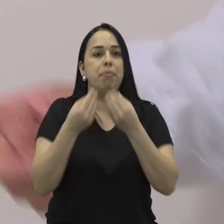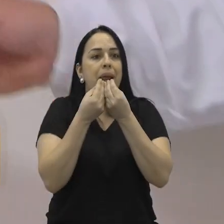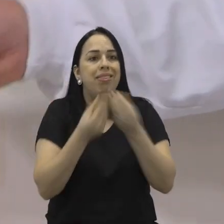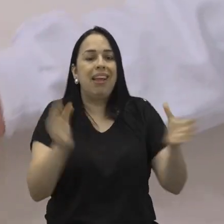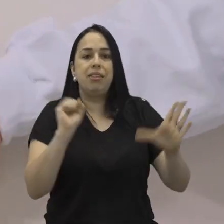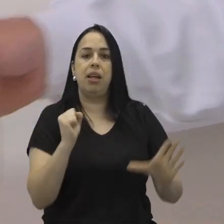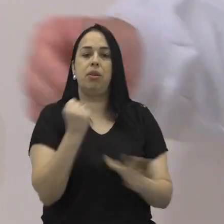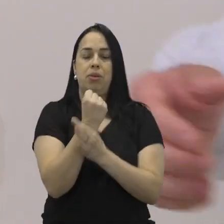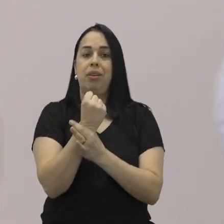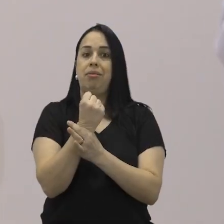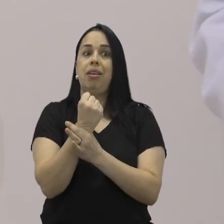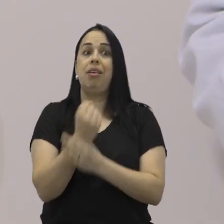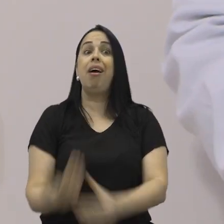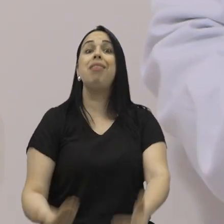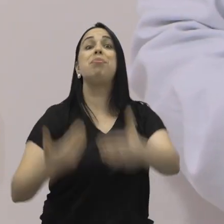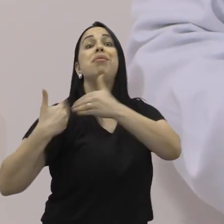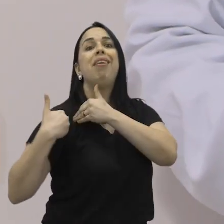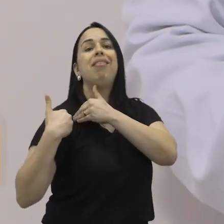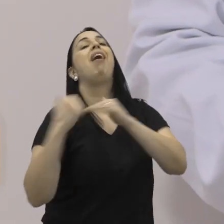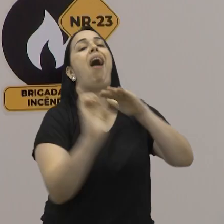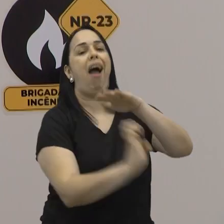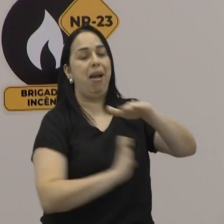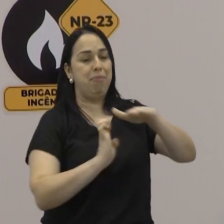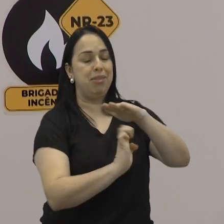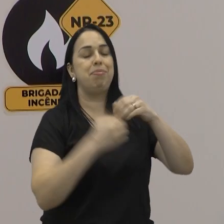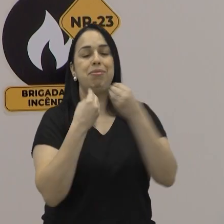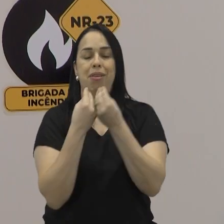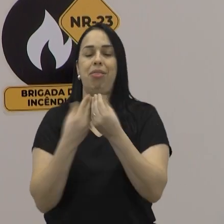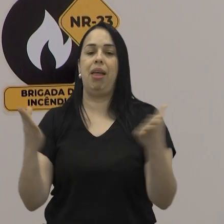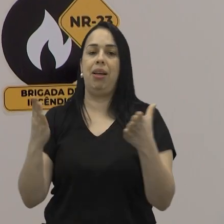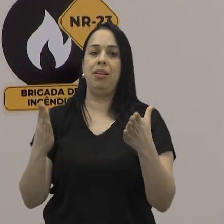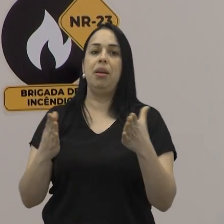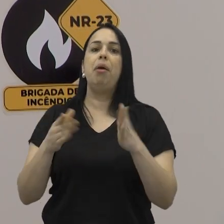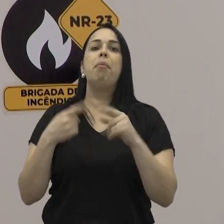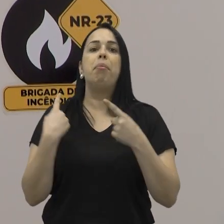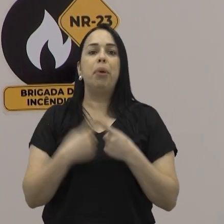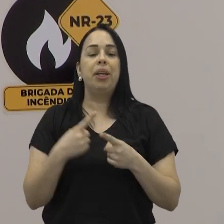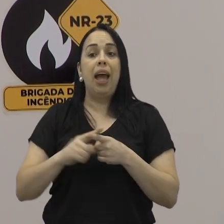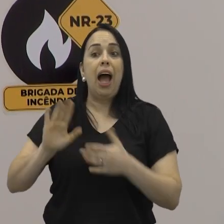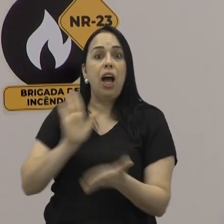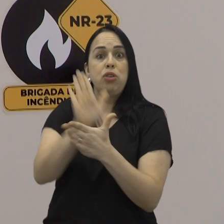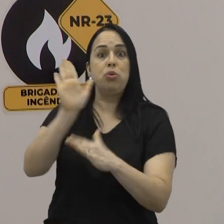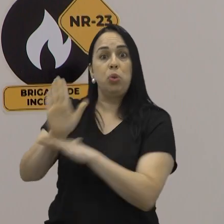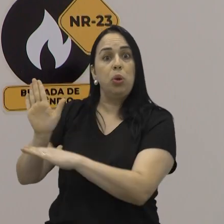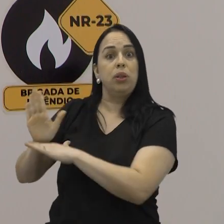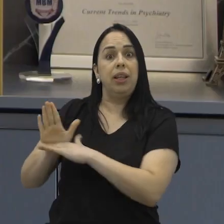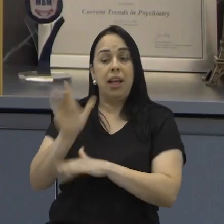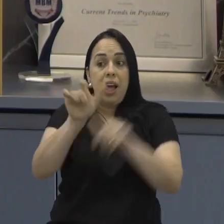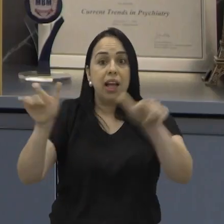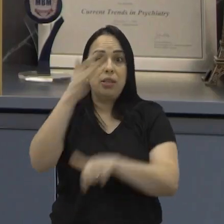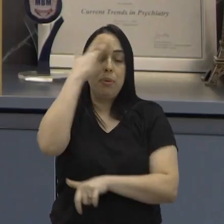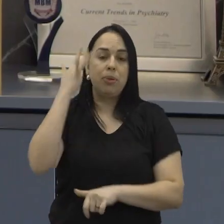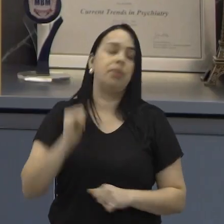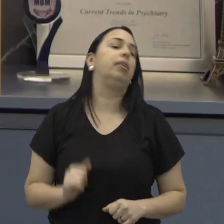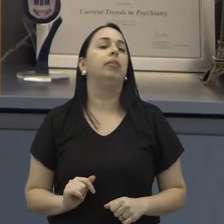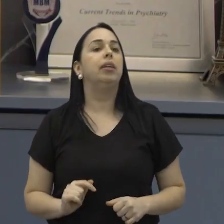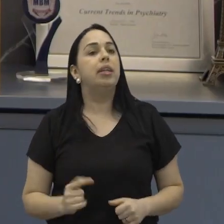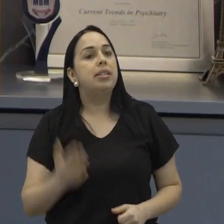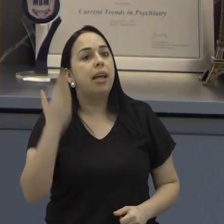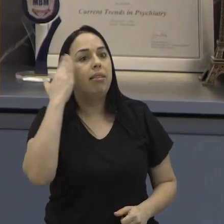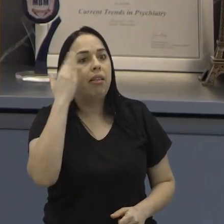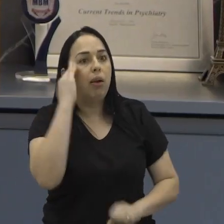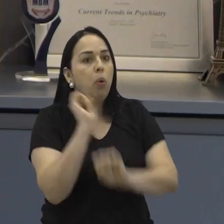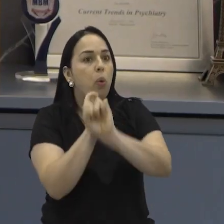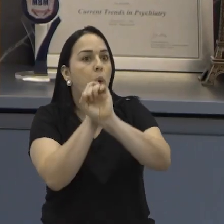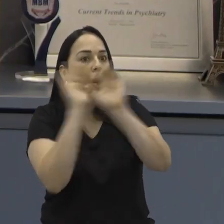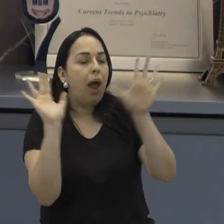condições de segurança dos colaboradores é a empresa. Um trabalho preventivo que salva vidas. Uma vez que você